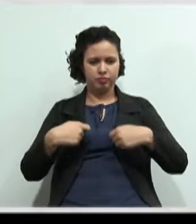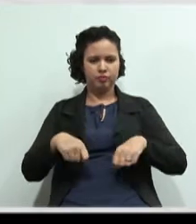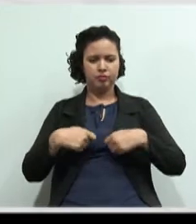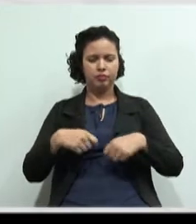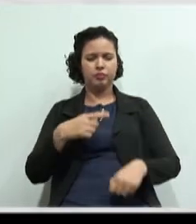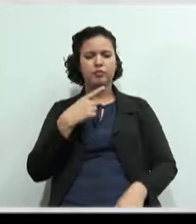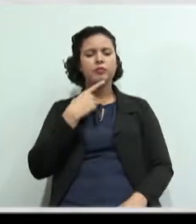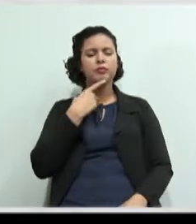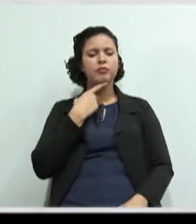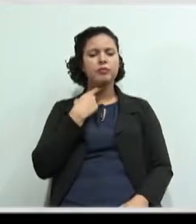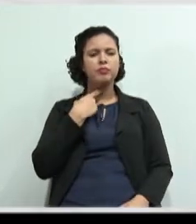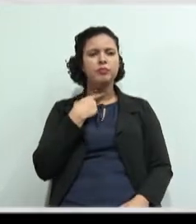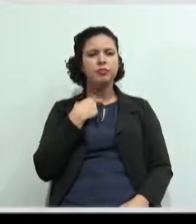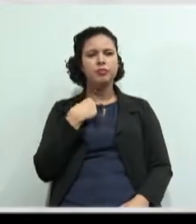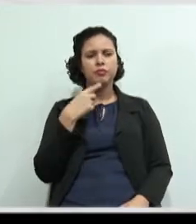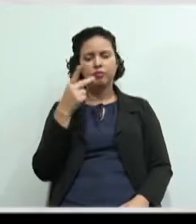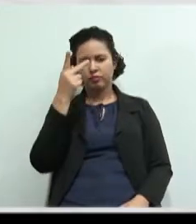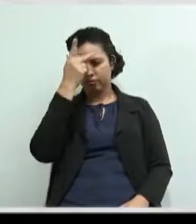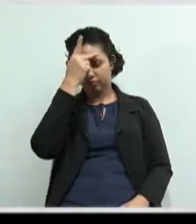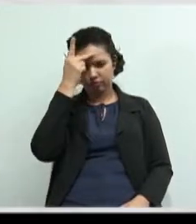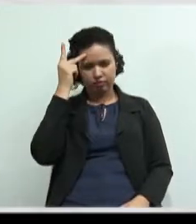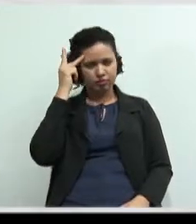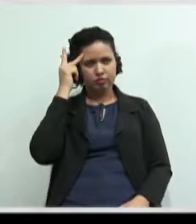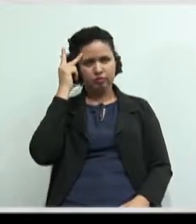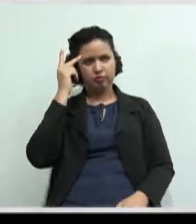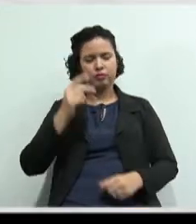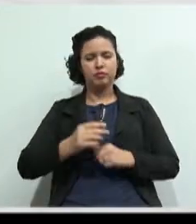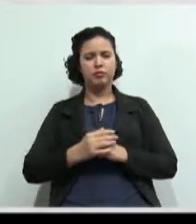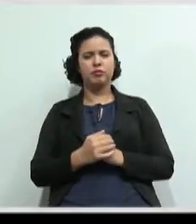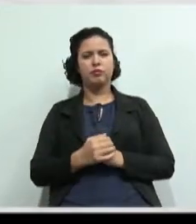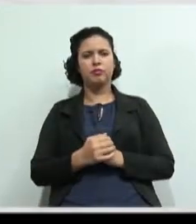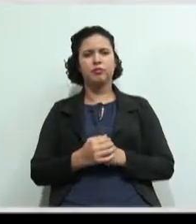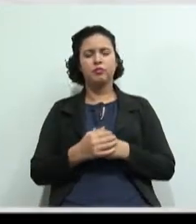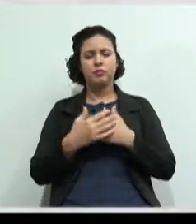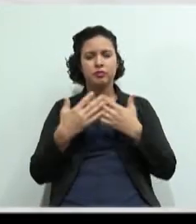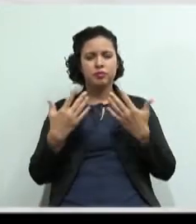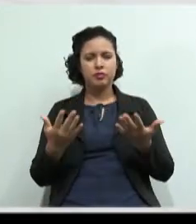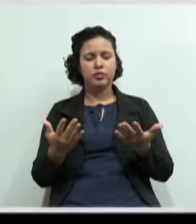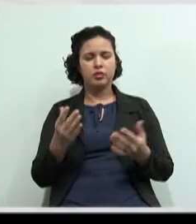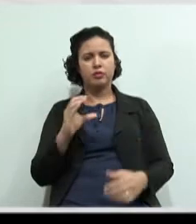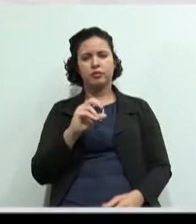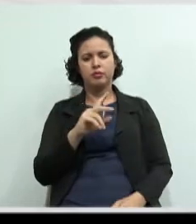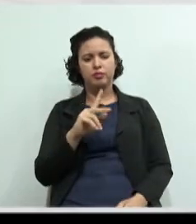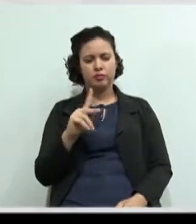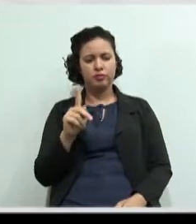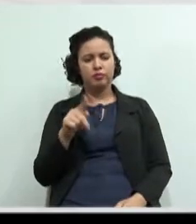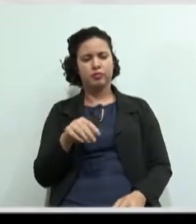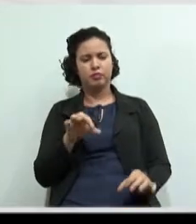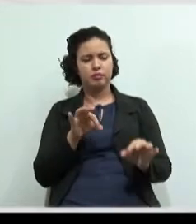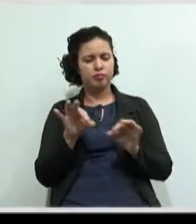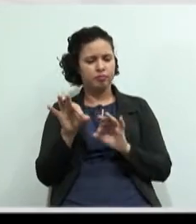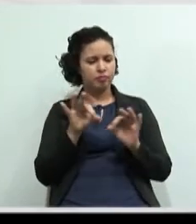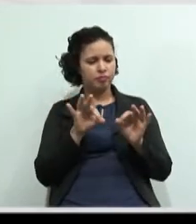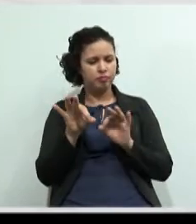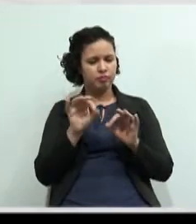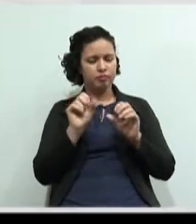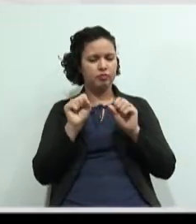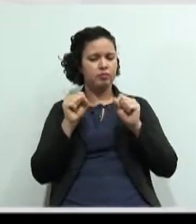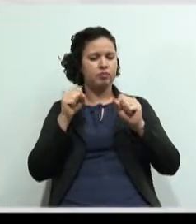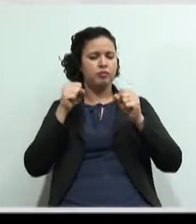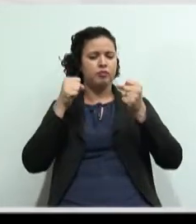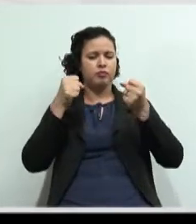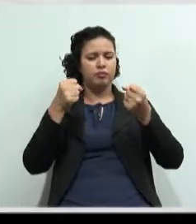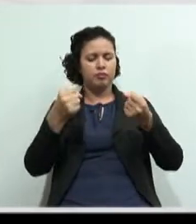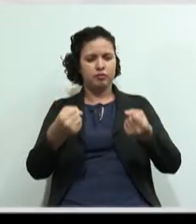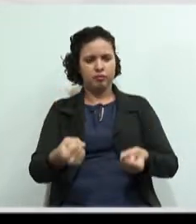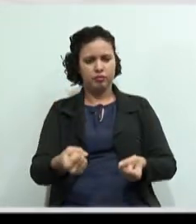aos desejos das pessoas, tá? A organização, ela é um sistema planejado de esforço.